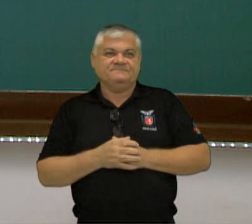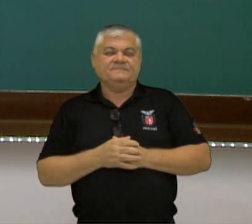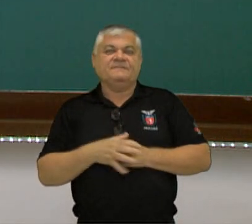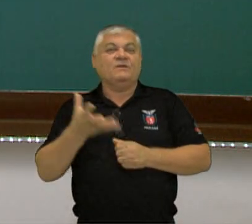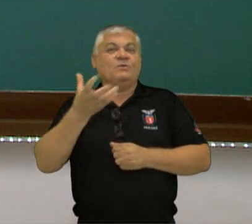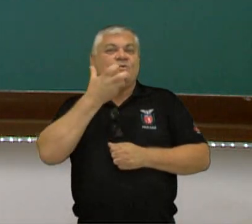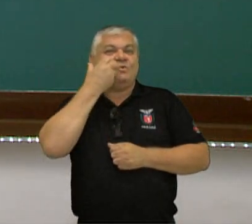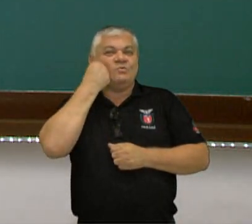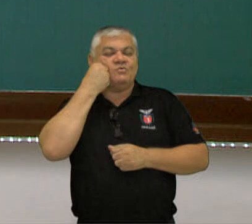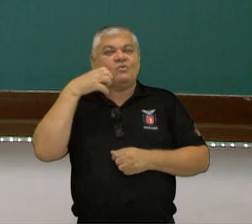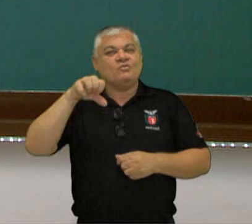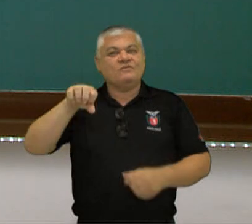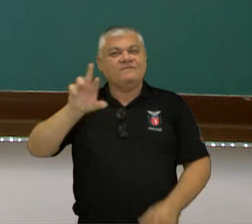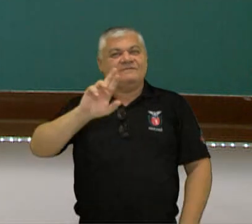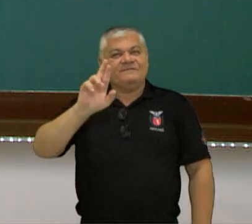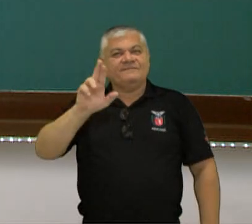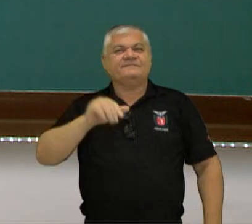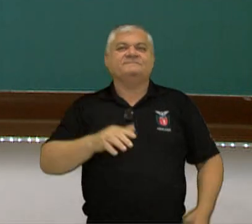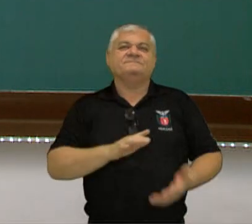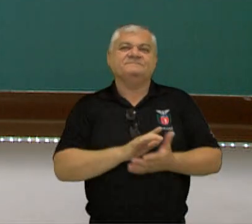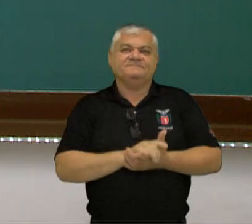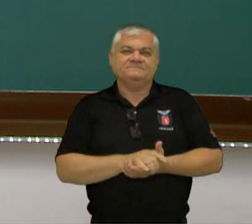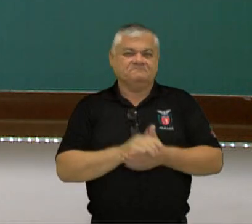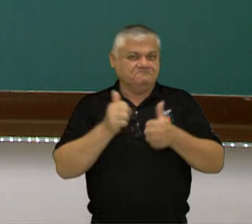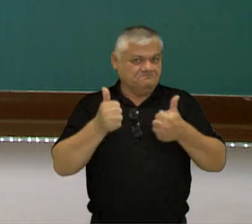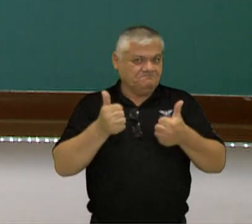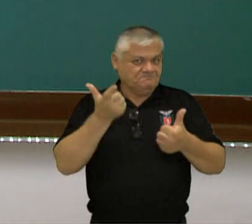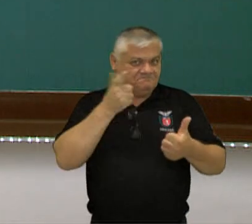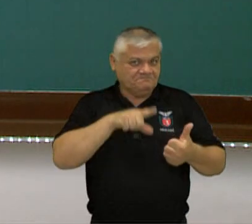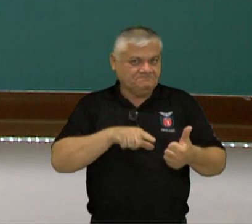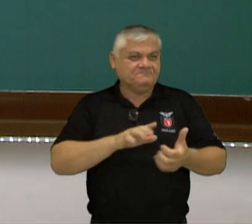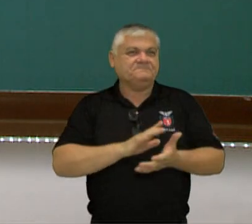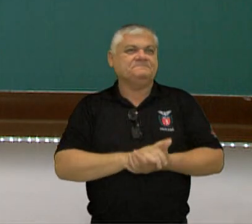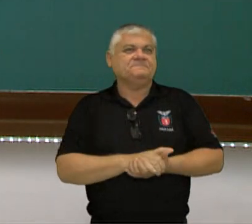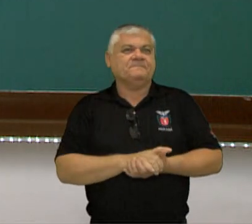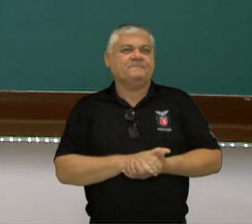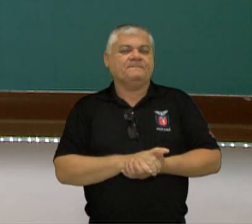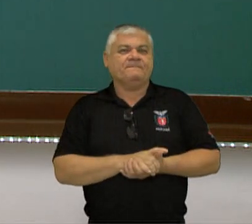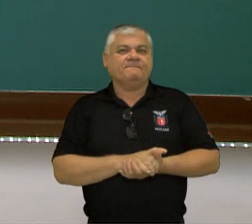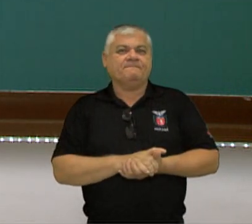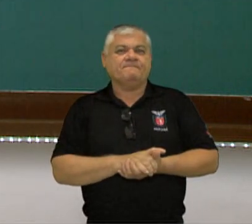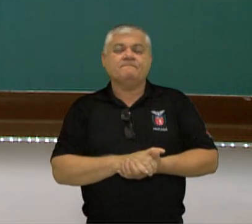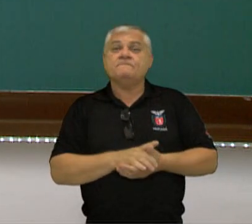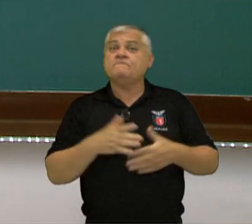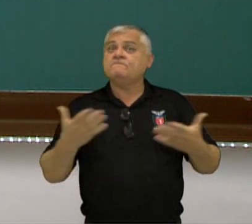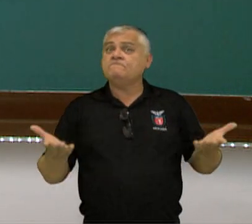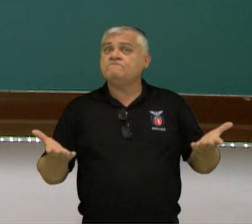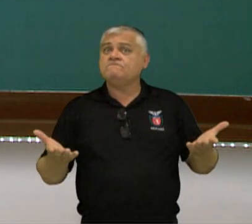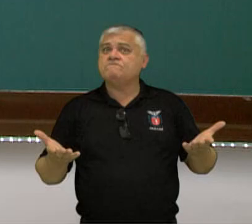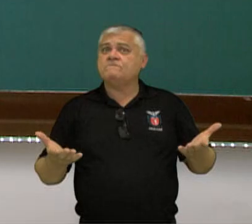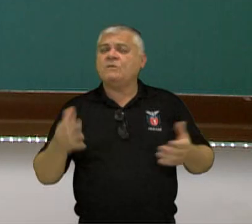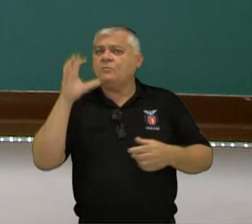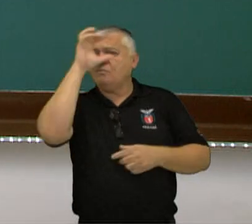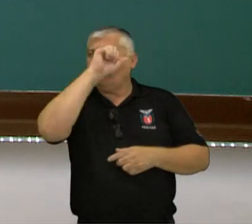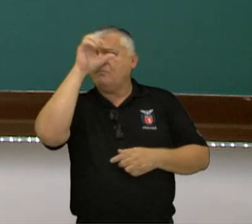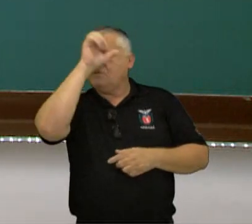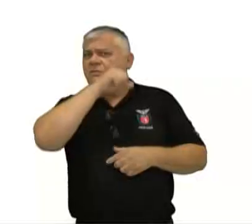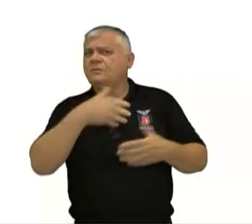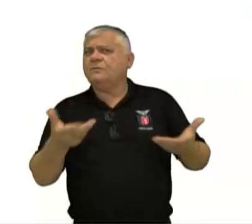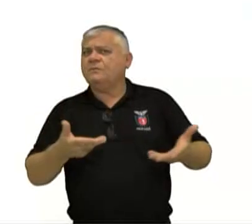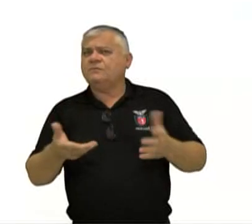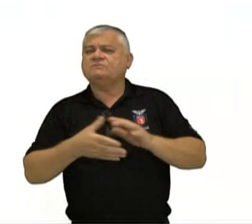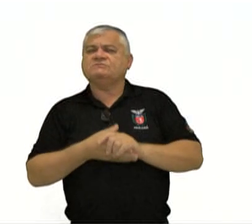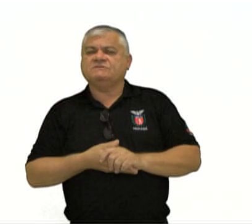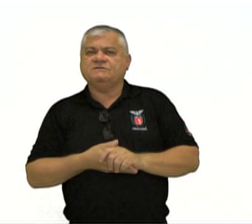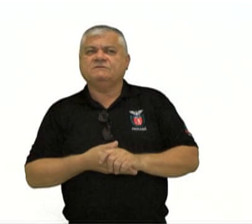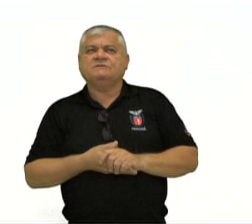teve um lucro de R$ 9,00. Tranquilo? Então, o que a gente aprendeu hoje? A